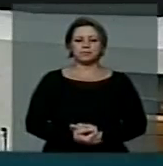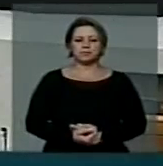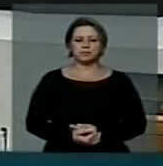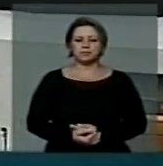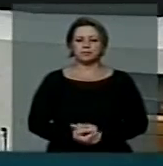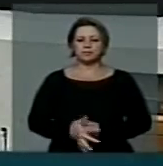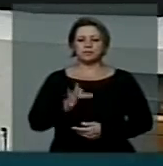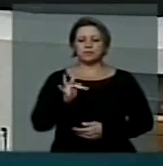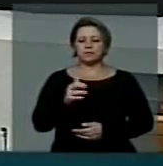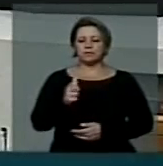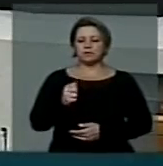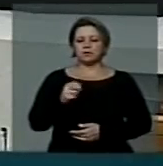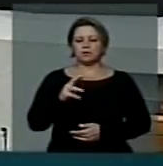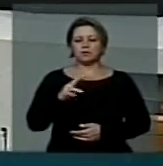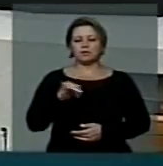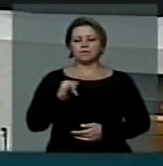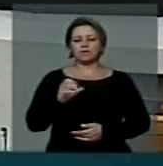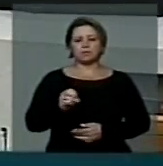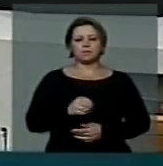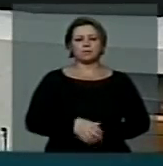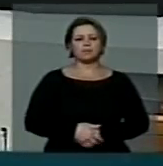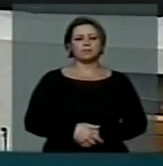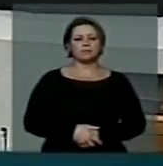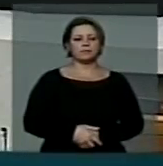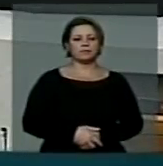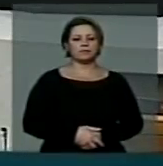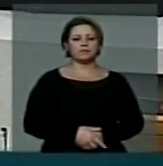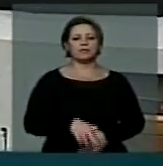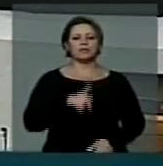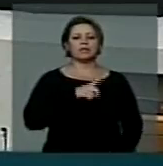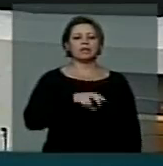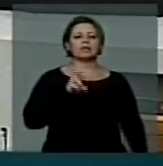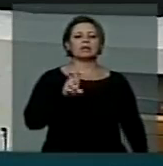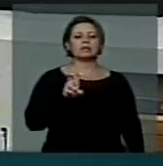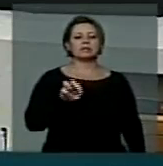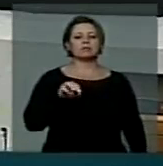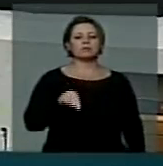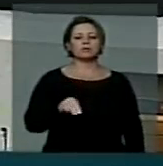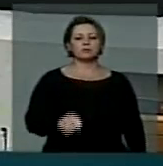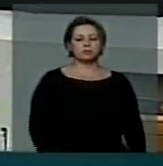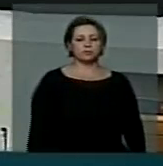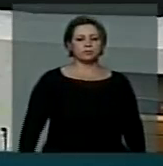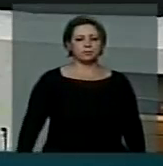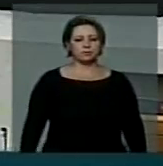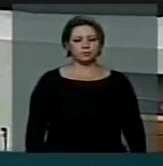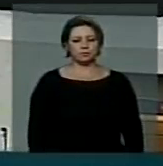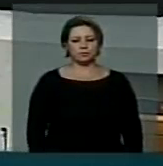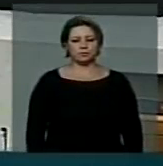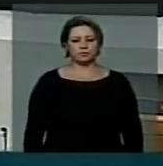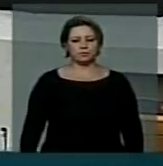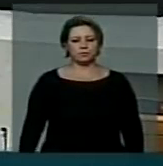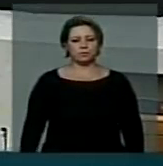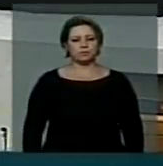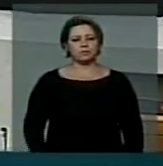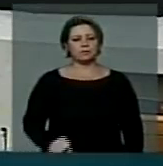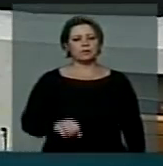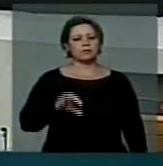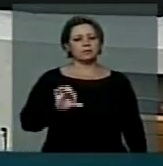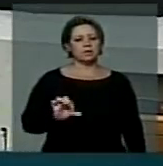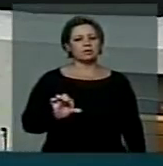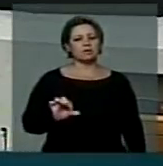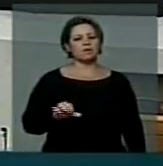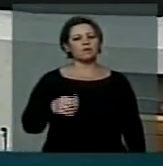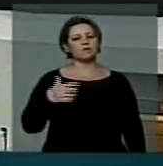Deputado Fábio Tradi, o senhor tem 5 minutos do pequeno expediente e mais